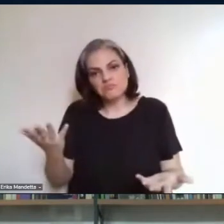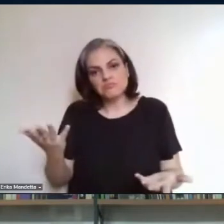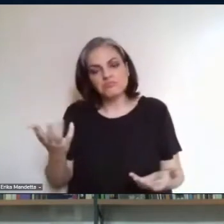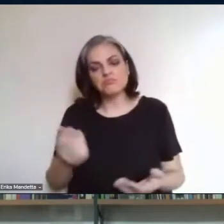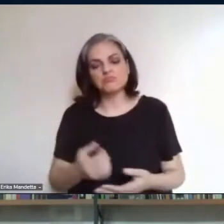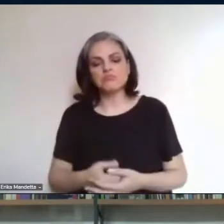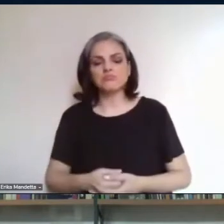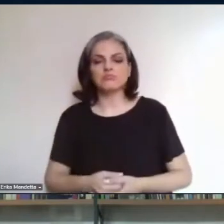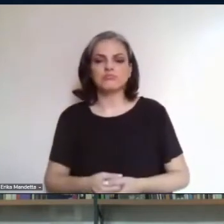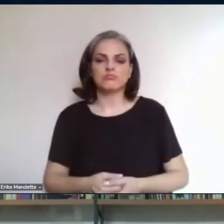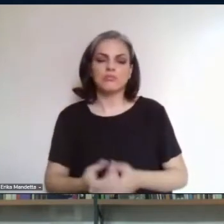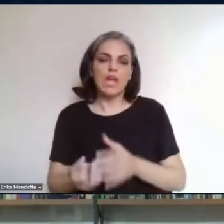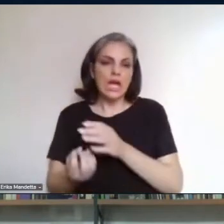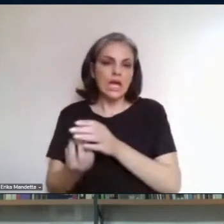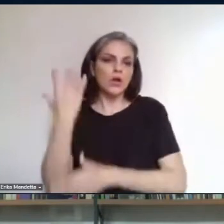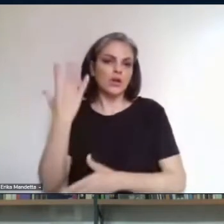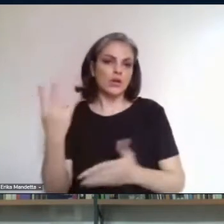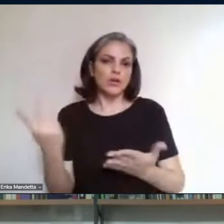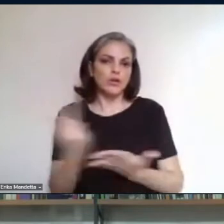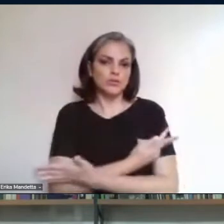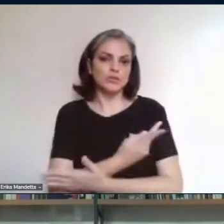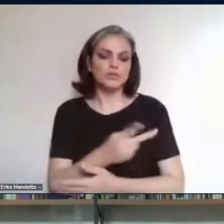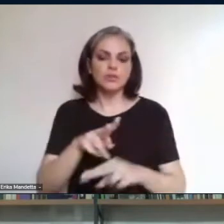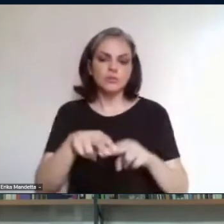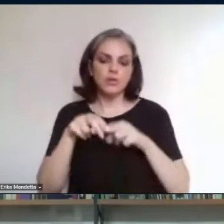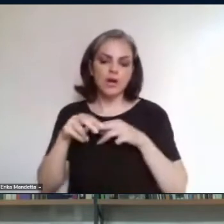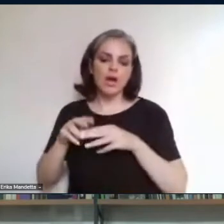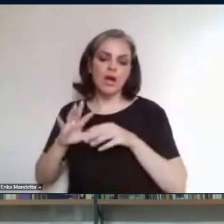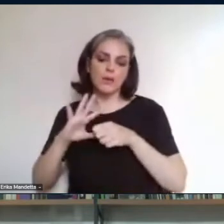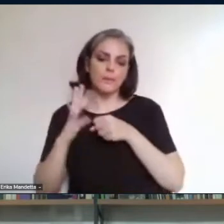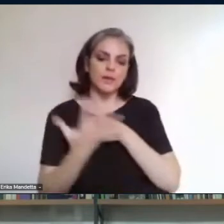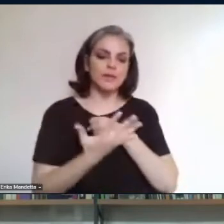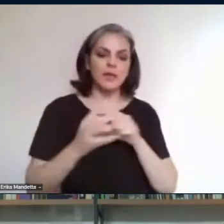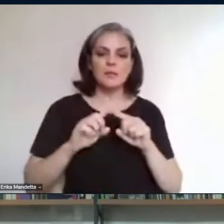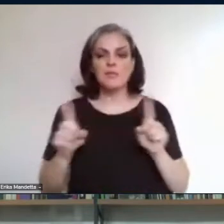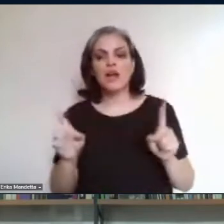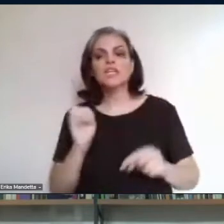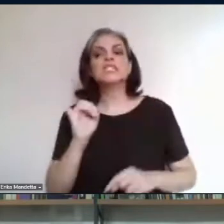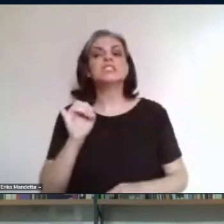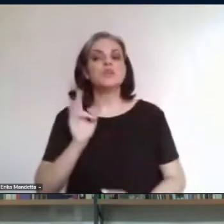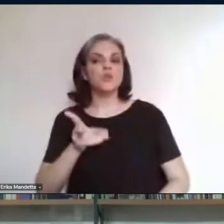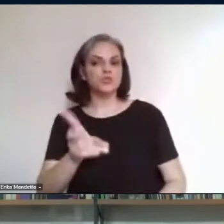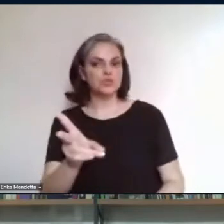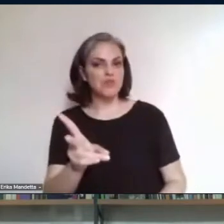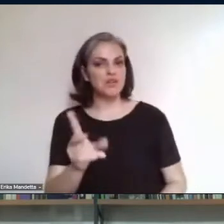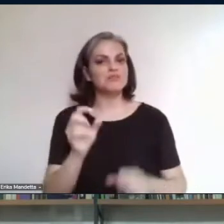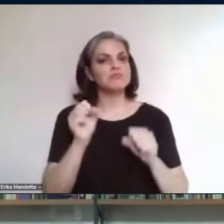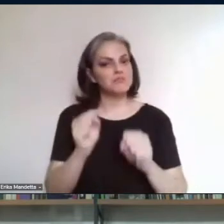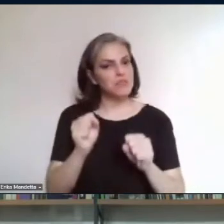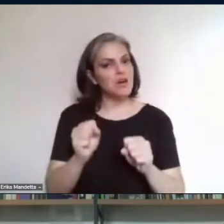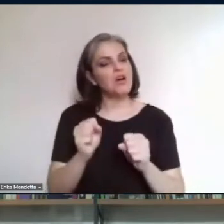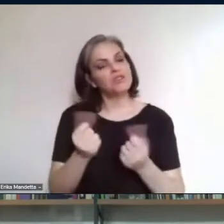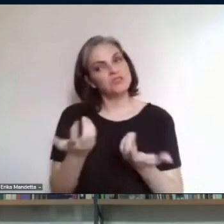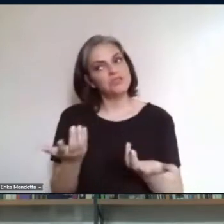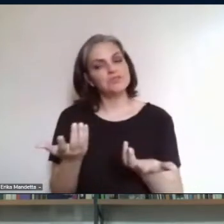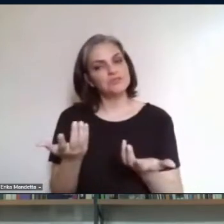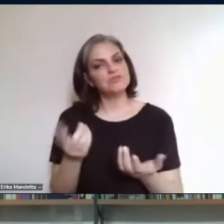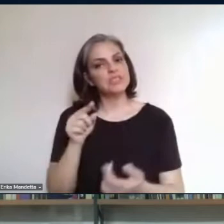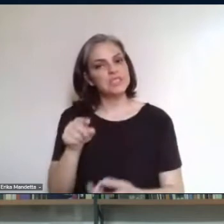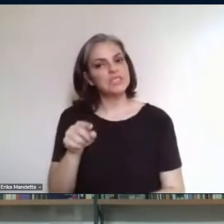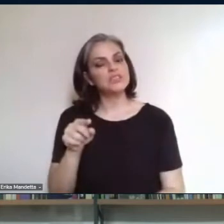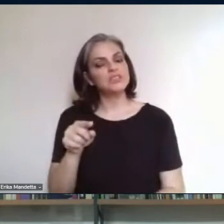emergiu por conta da pandemia, mas pode ser que ele fique, não sei, são pontos a serem,